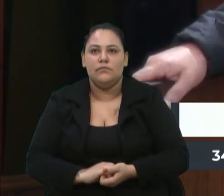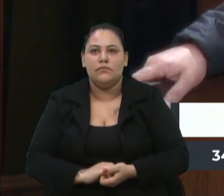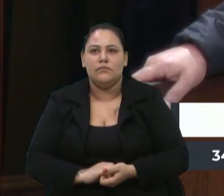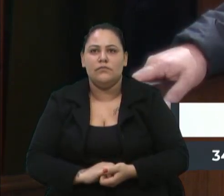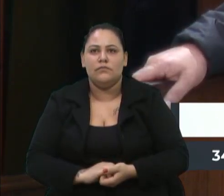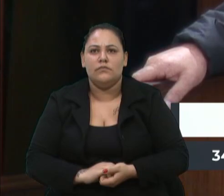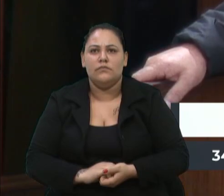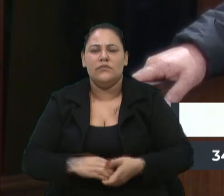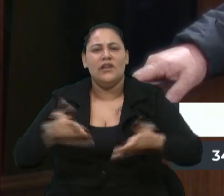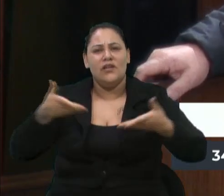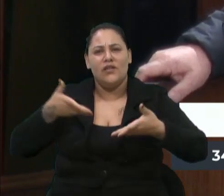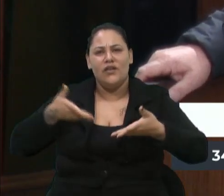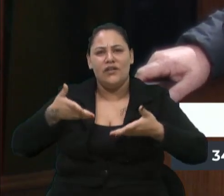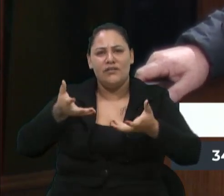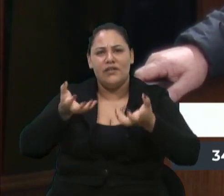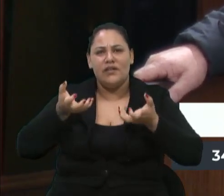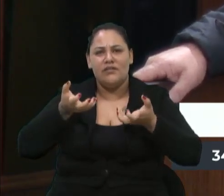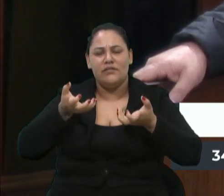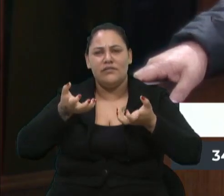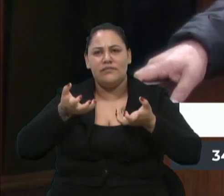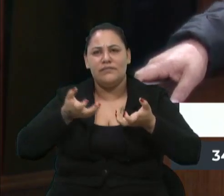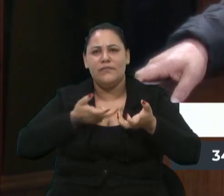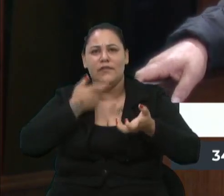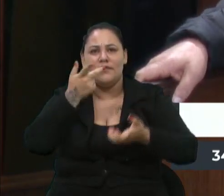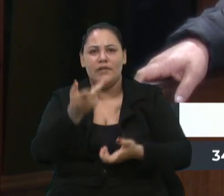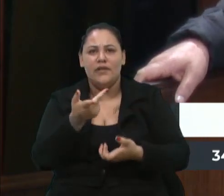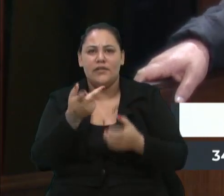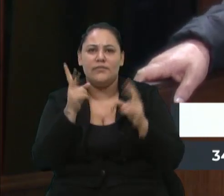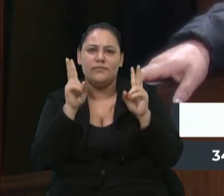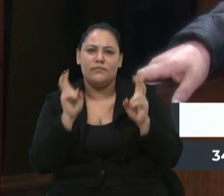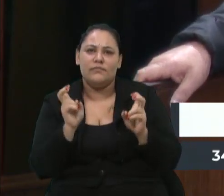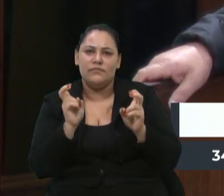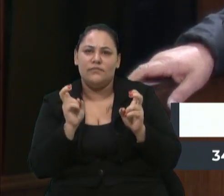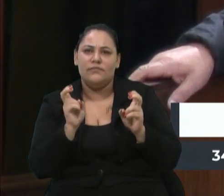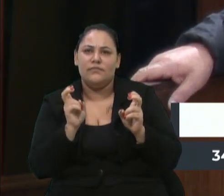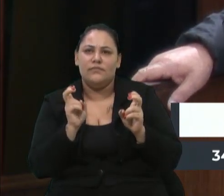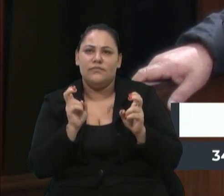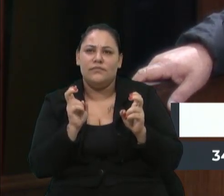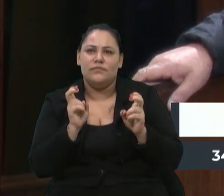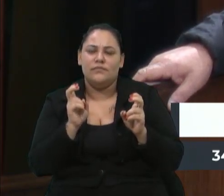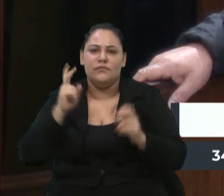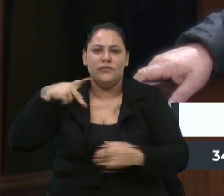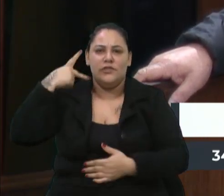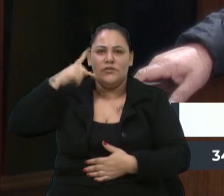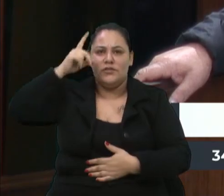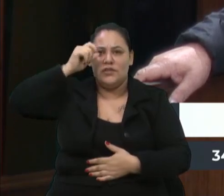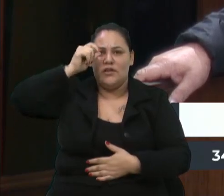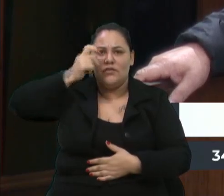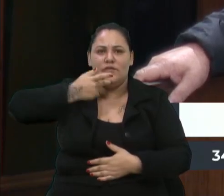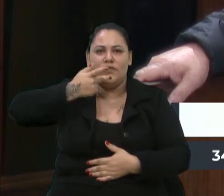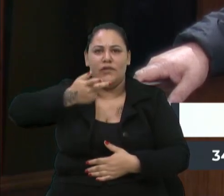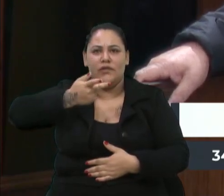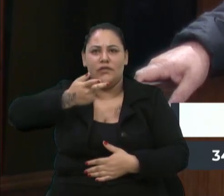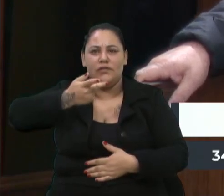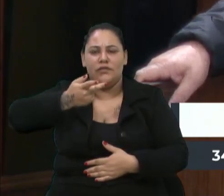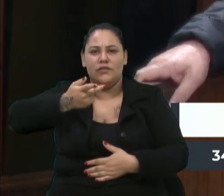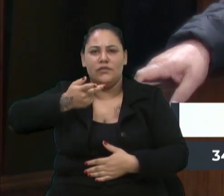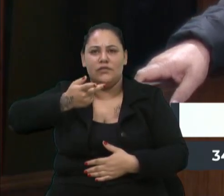Agora, eu quero falar um pouquinho aqui sobre... O vereador Scalco falou sobre a questão do imposto